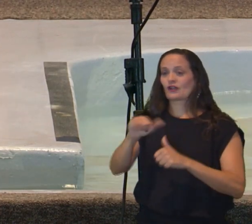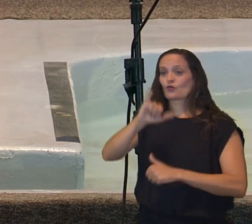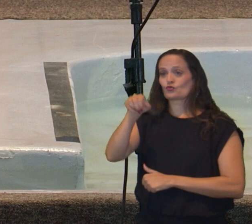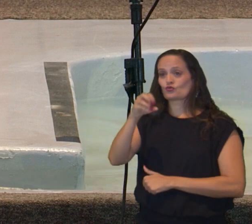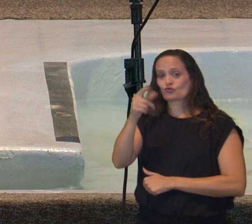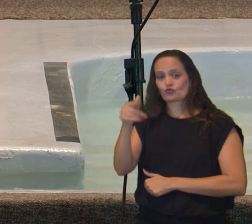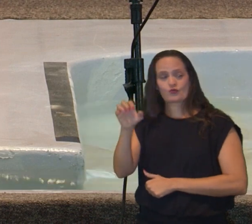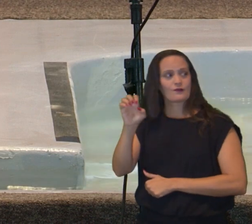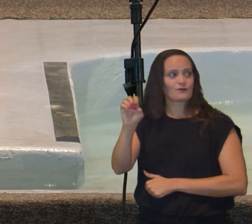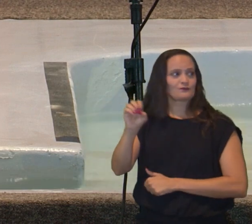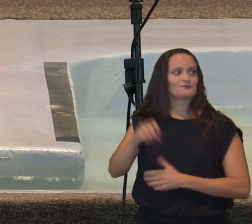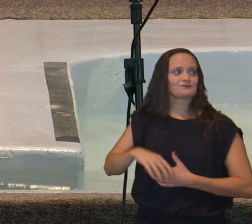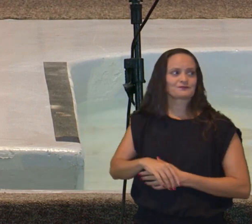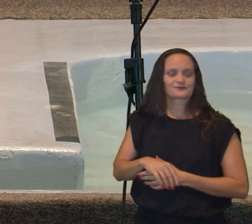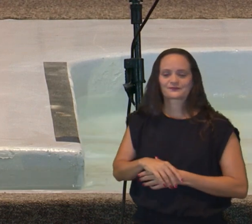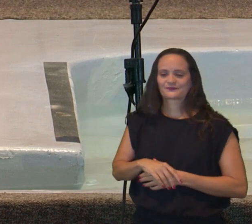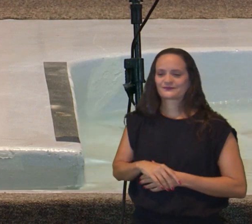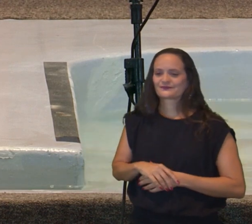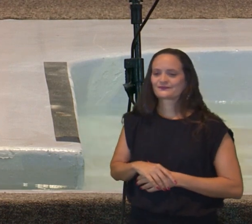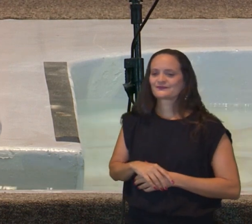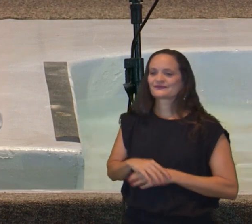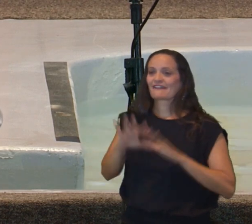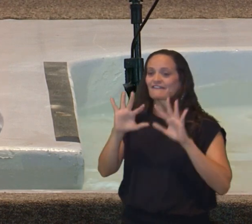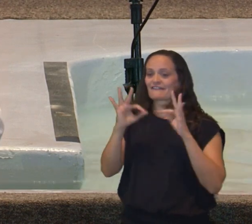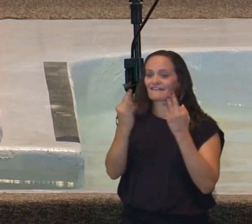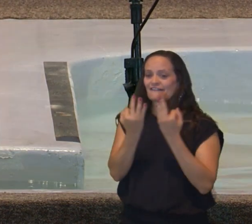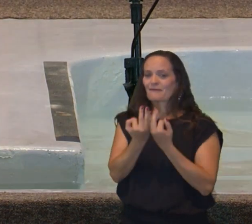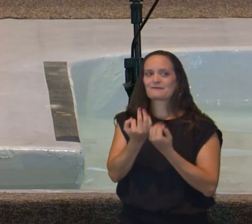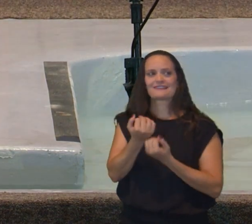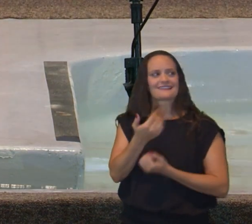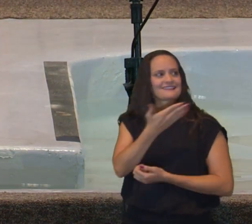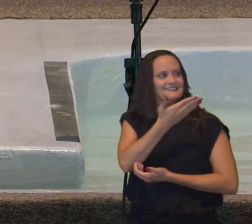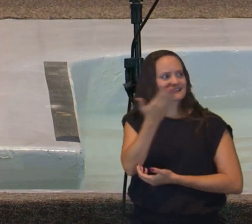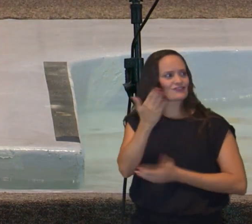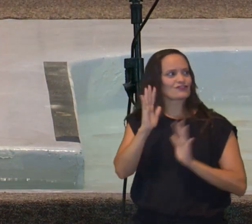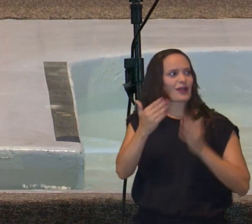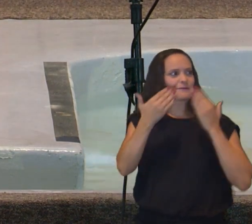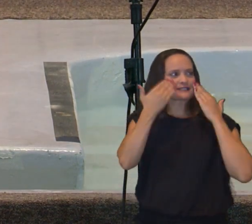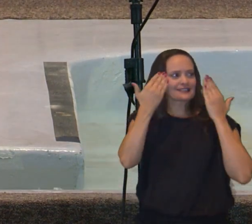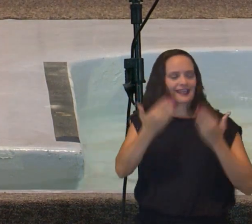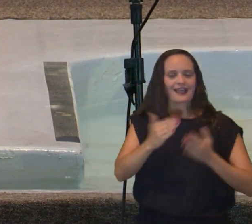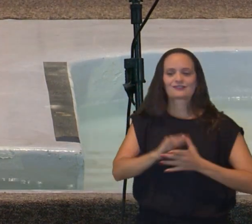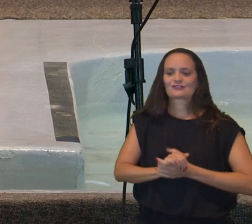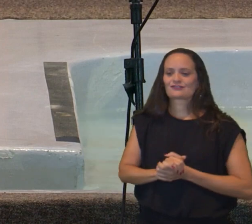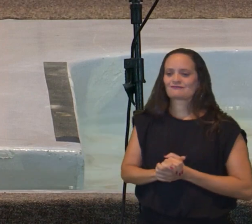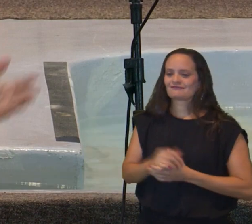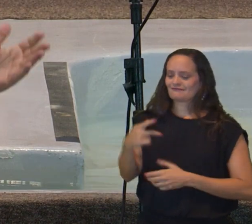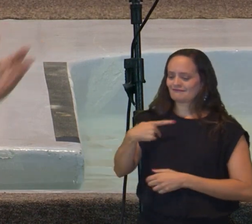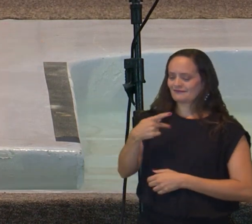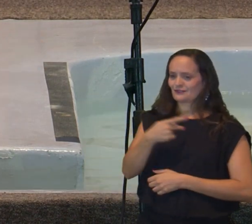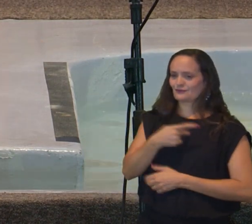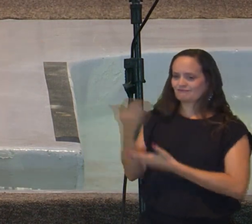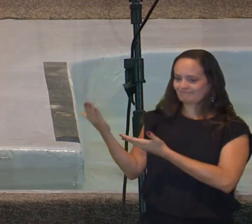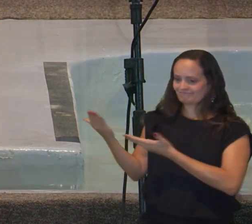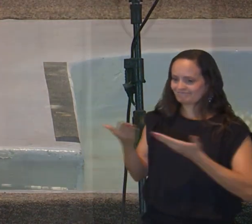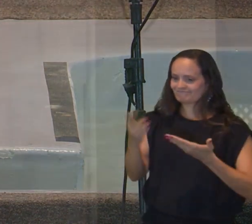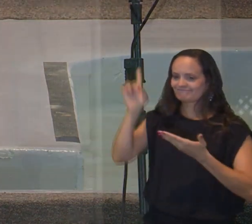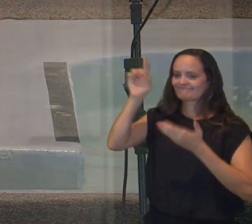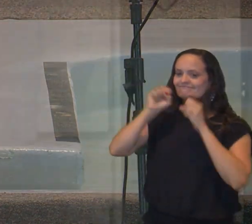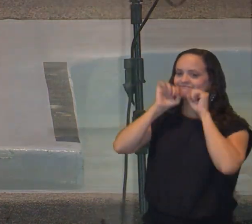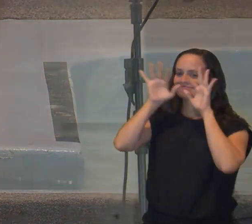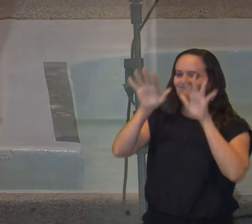Otávio. Seus familiares, seus pais já foram apresentados aqui. Pastor Hélio, Deus o